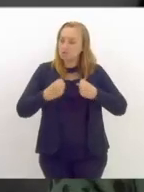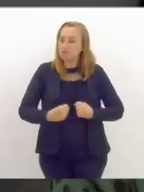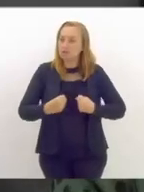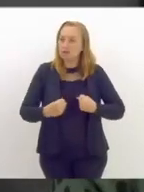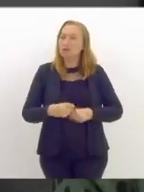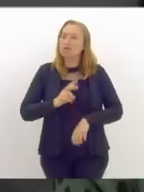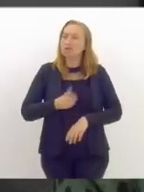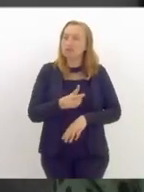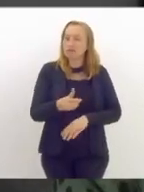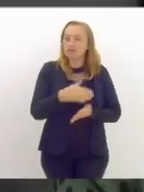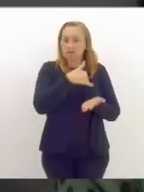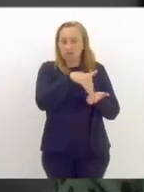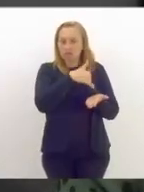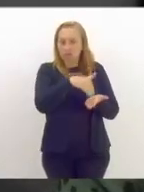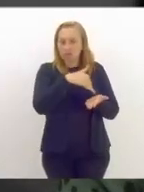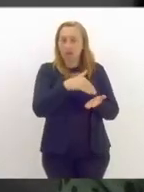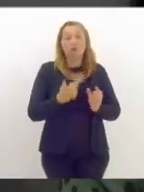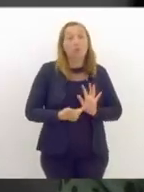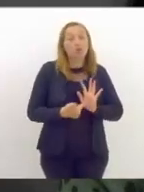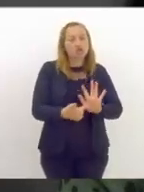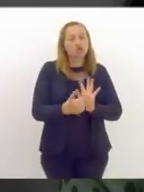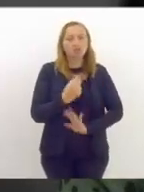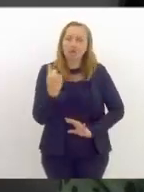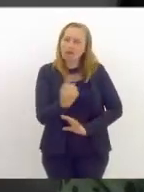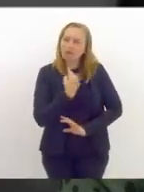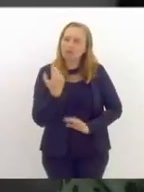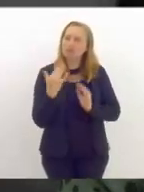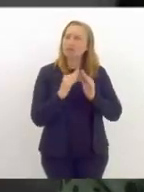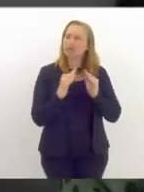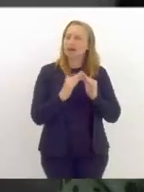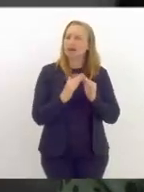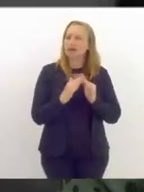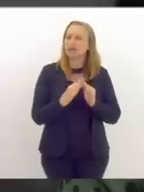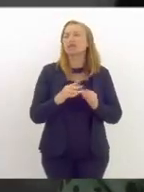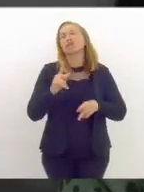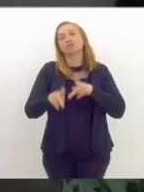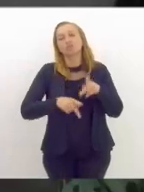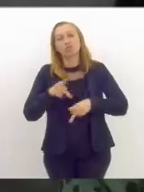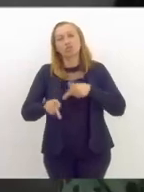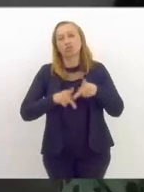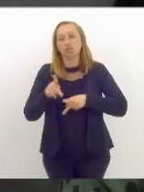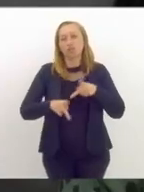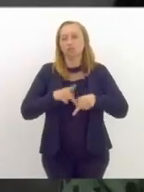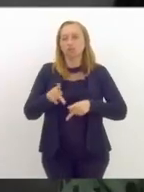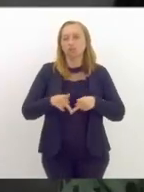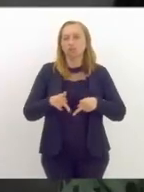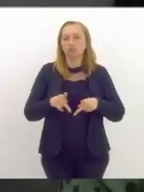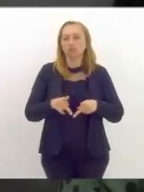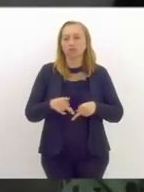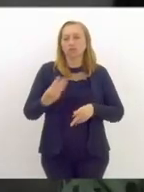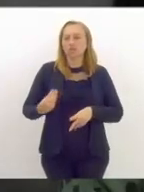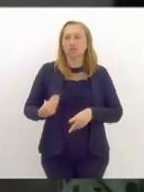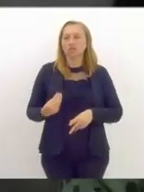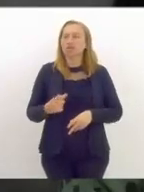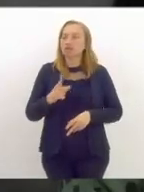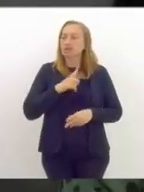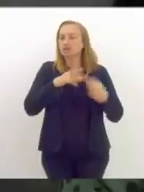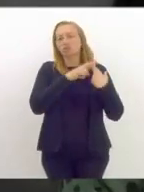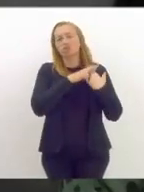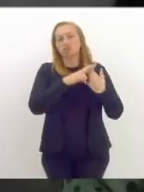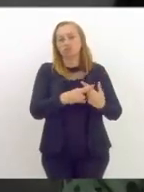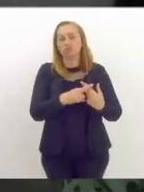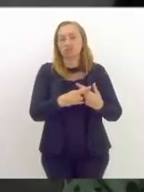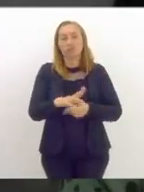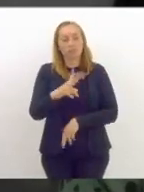do secretário e demonstrando para nós dessa casa e para a população, né, que havia uma